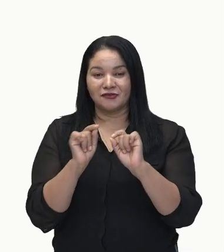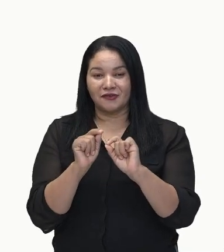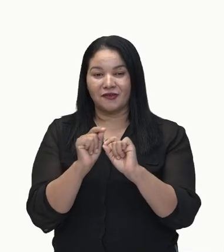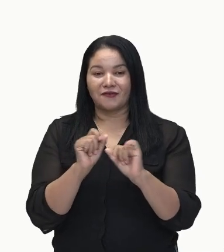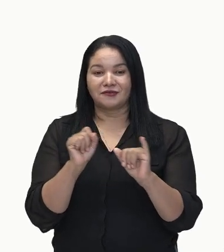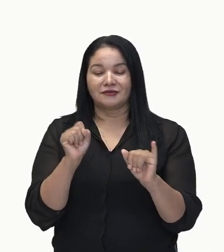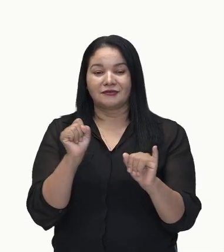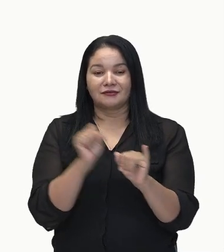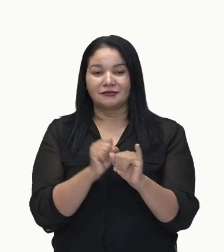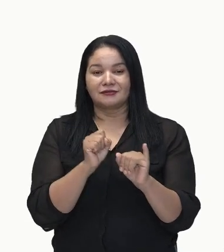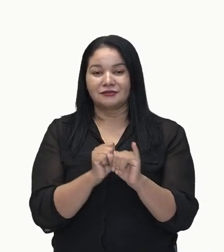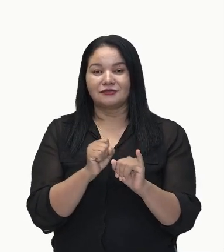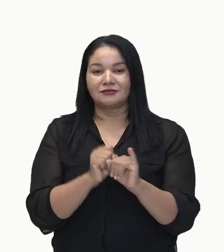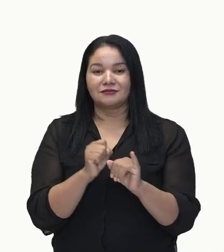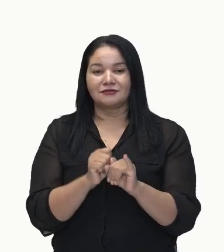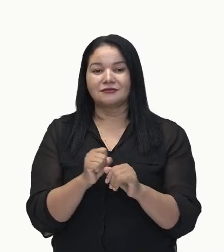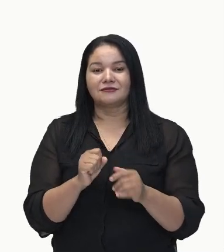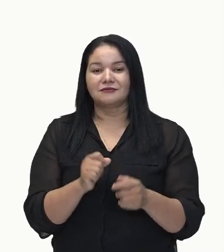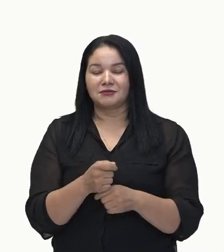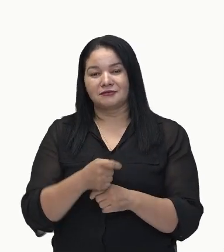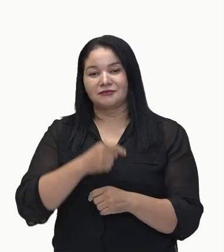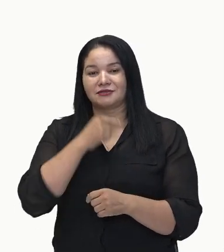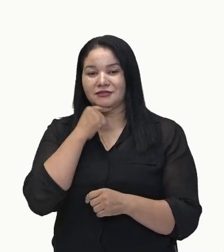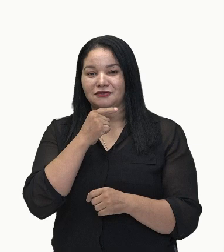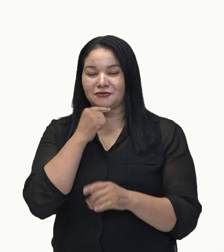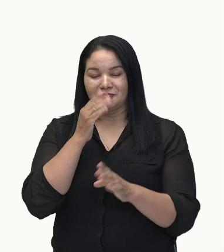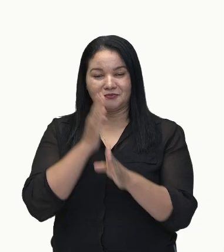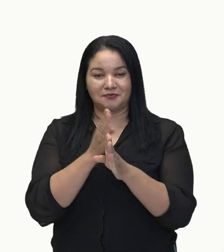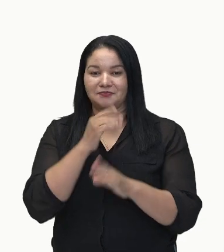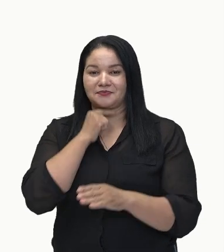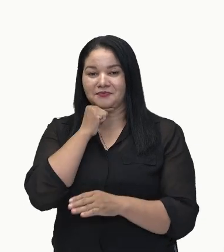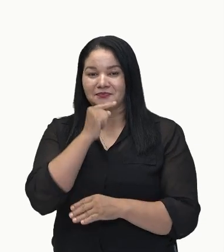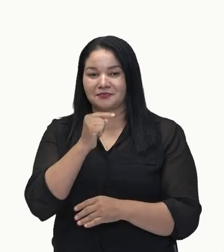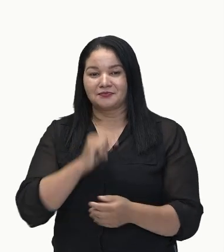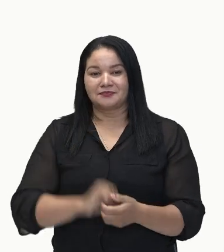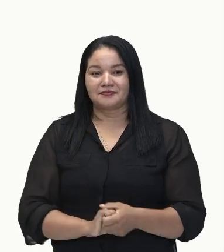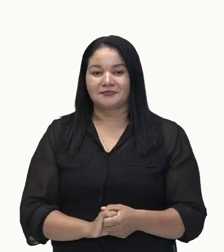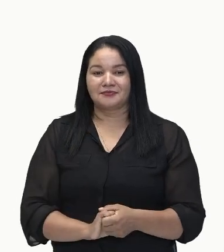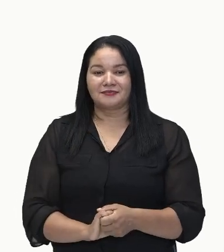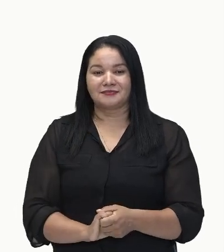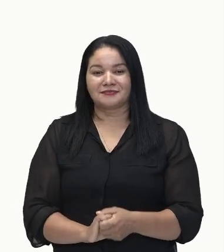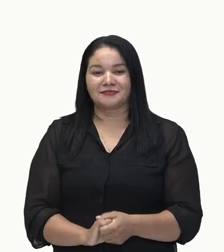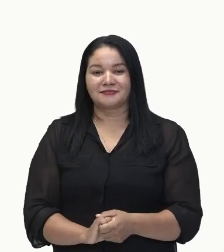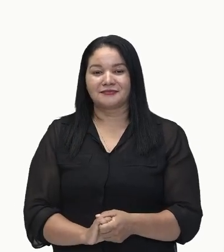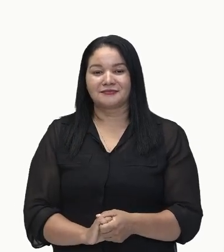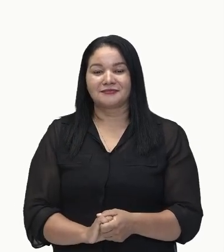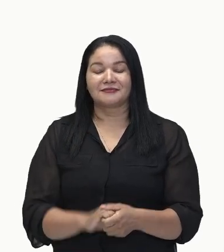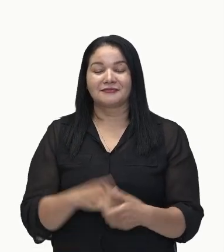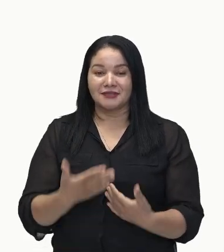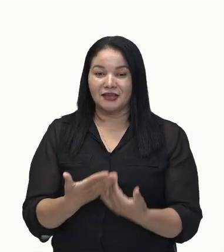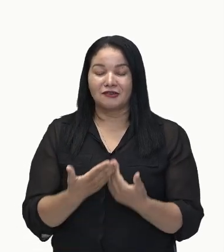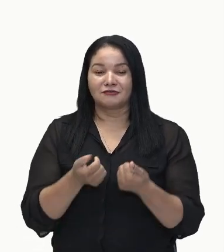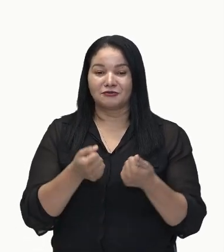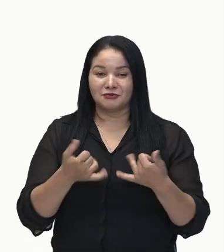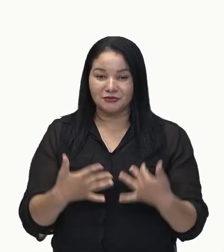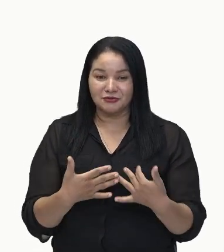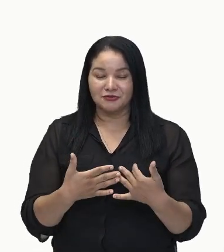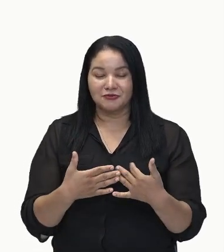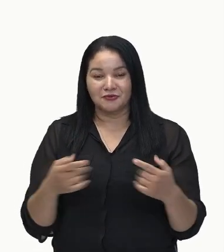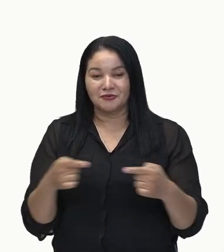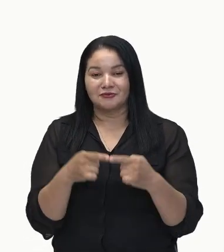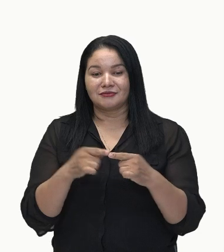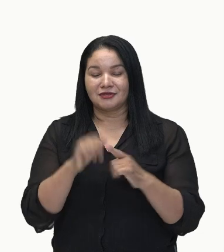sujeito inexistente. Muito bem, então sabemos aí que os fenômenos da natureza vão indicar os